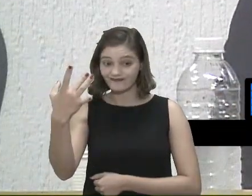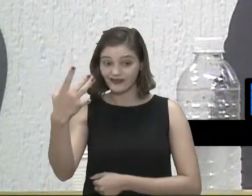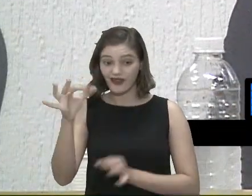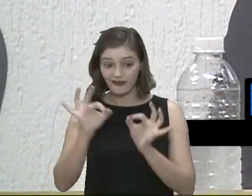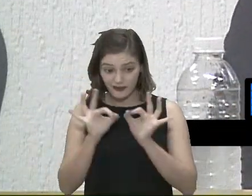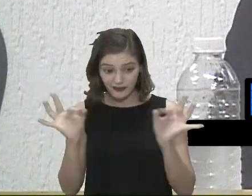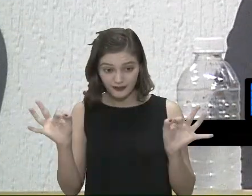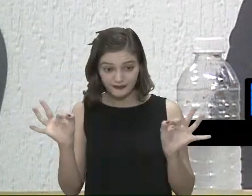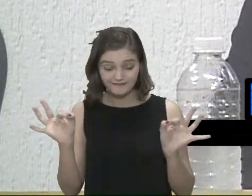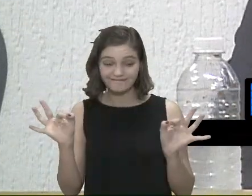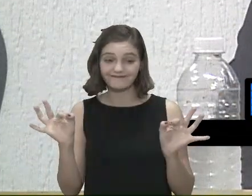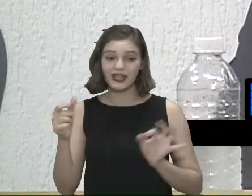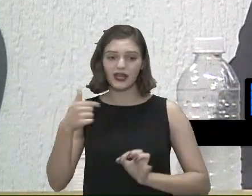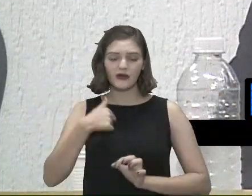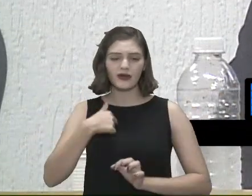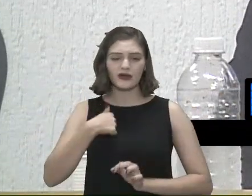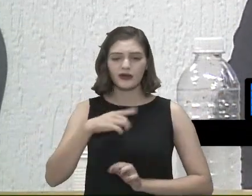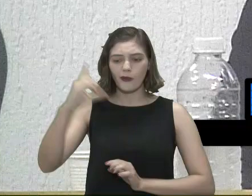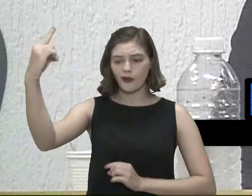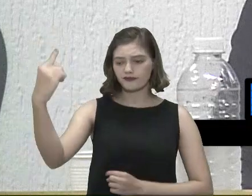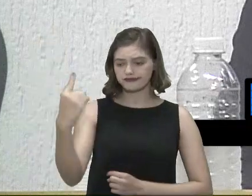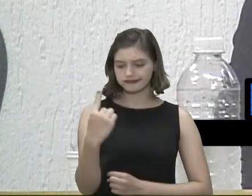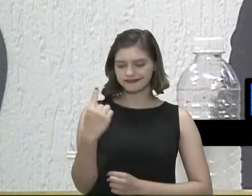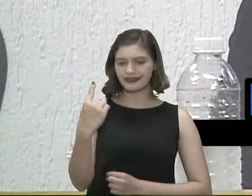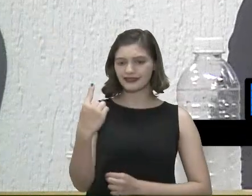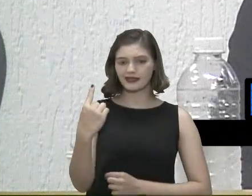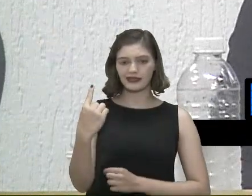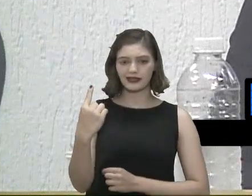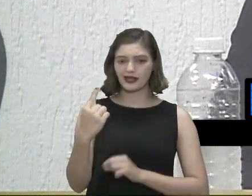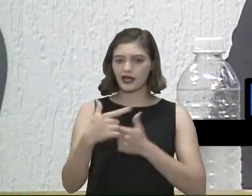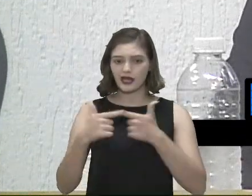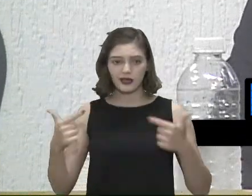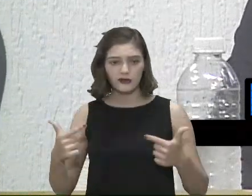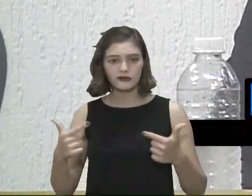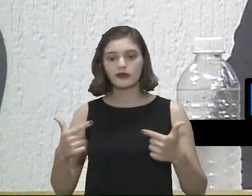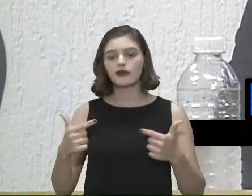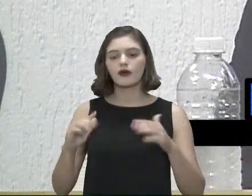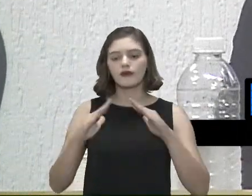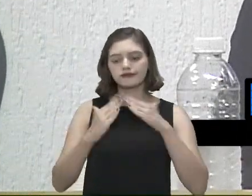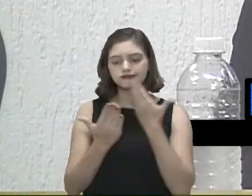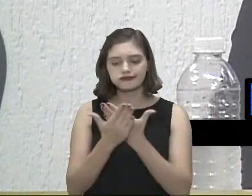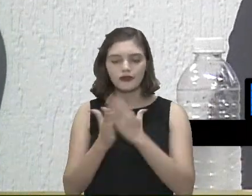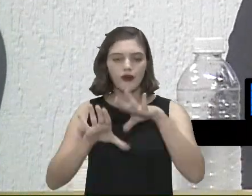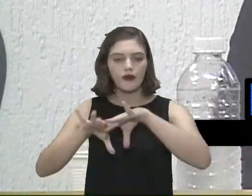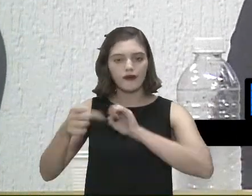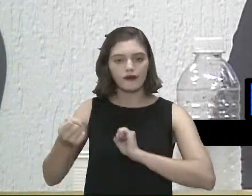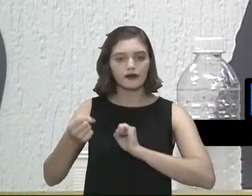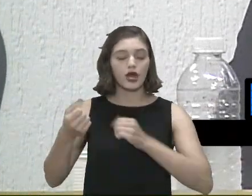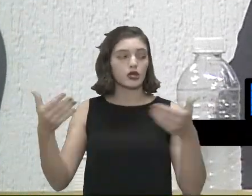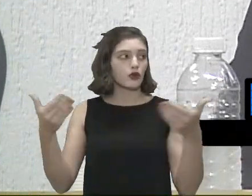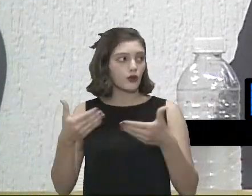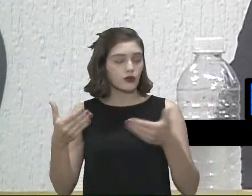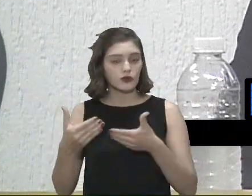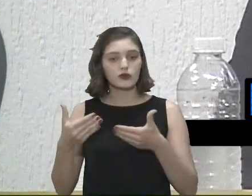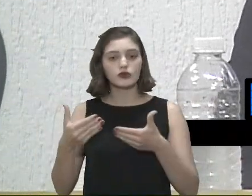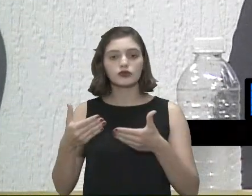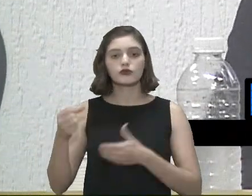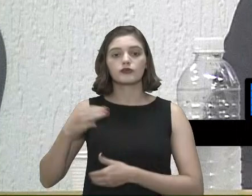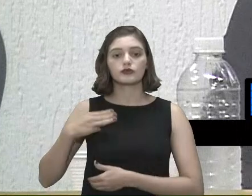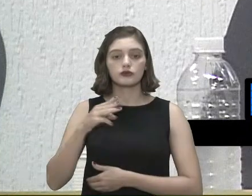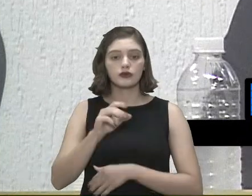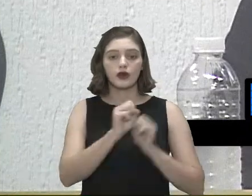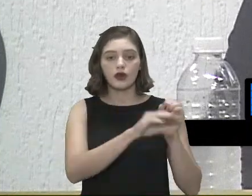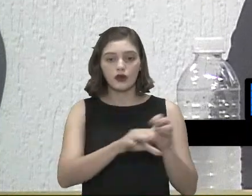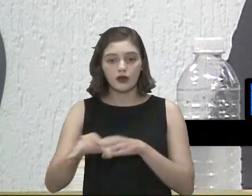simples. E quando eu pego uma pessoa que não tem uma escolaridade completa, que a gente fala que é hoje no Ministério da Educação, é